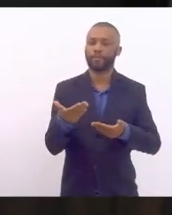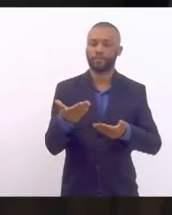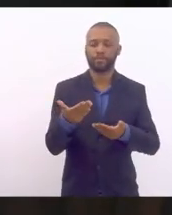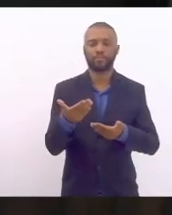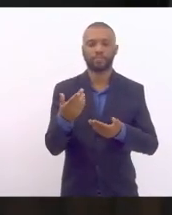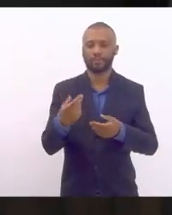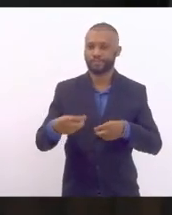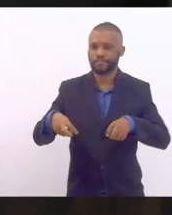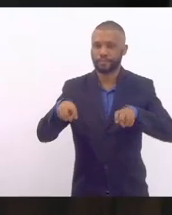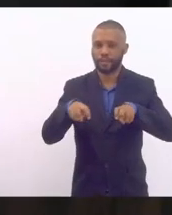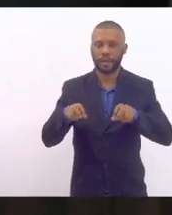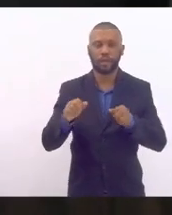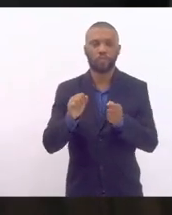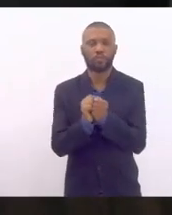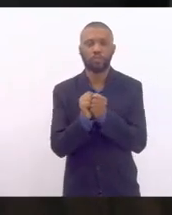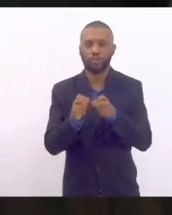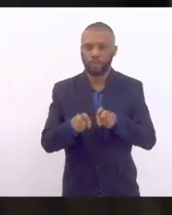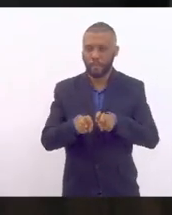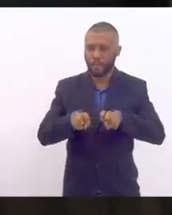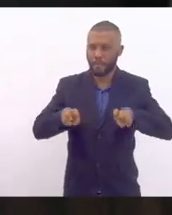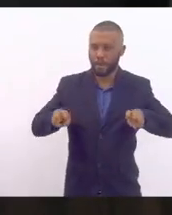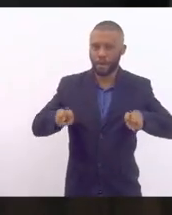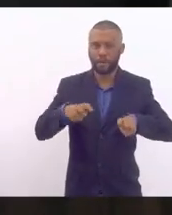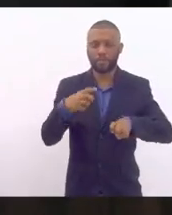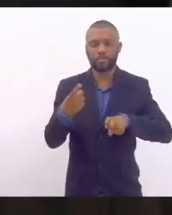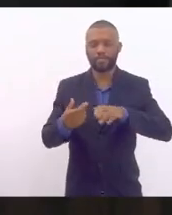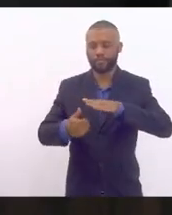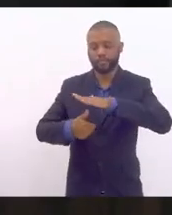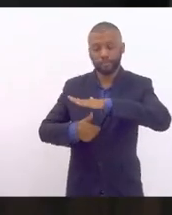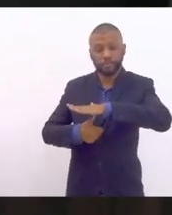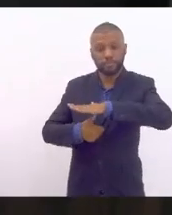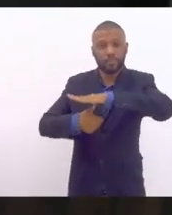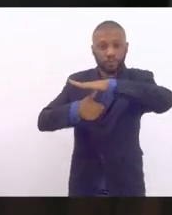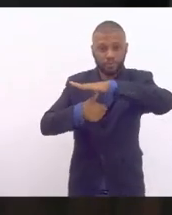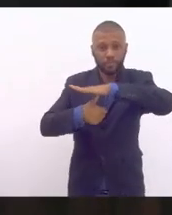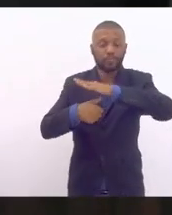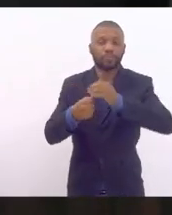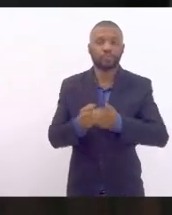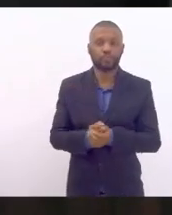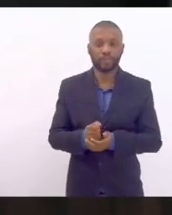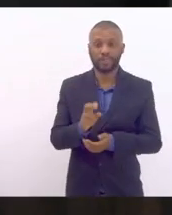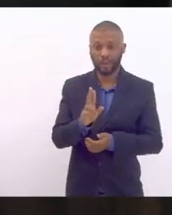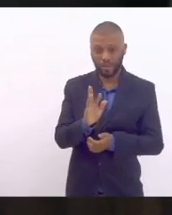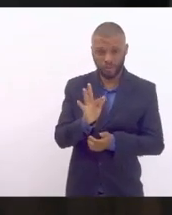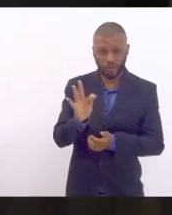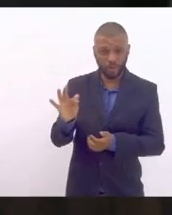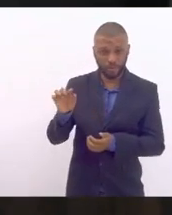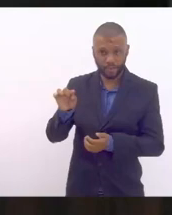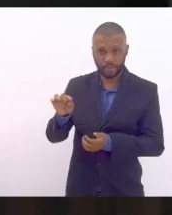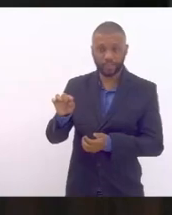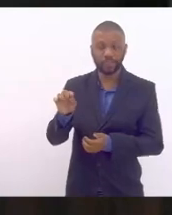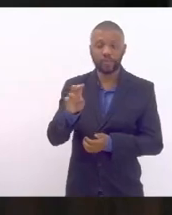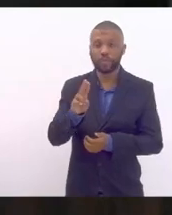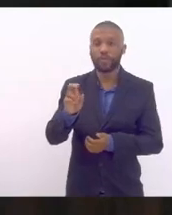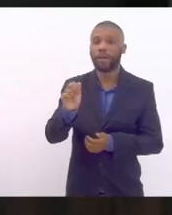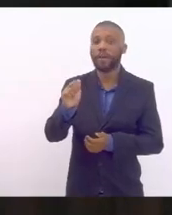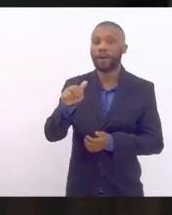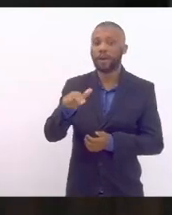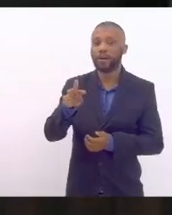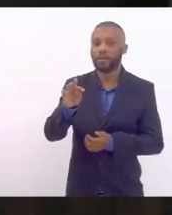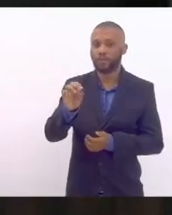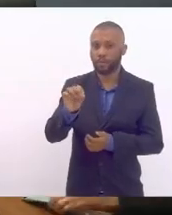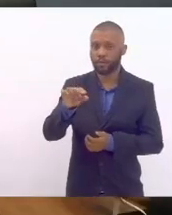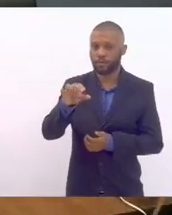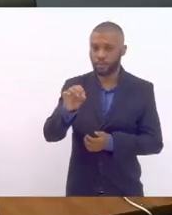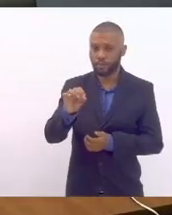conosco a mesa o nosso reitor da Universidade Federal Fluminense António Cláudio Lucas da